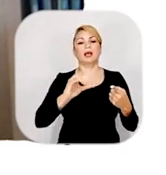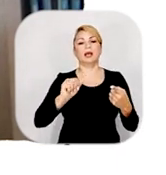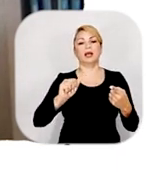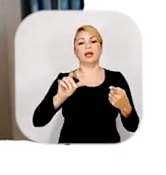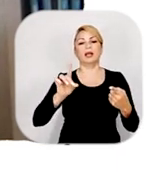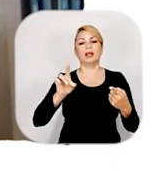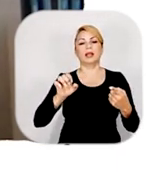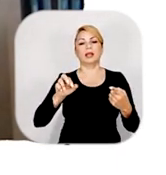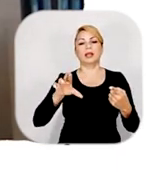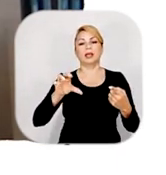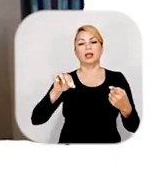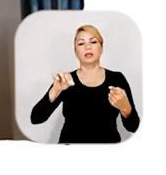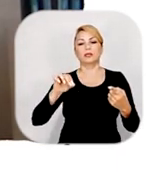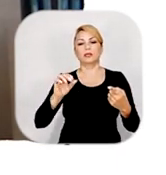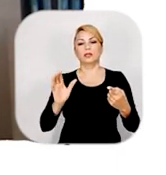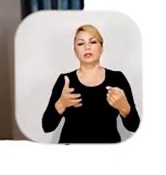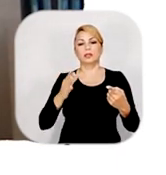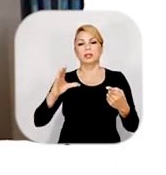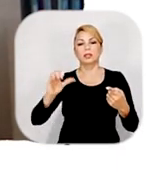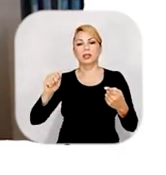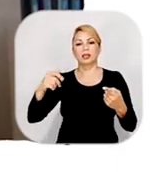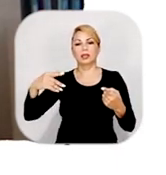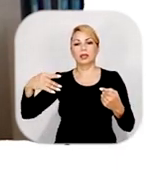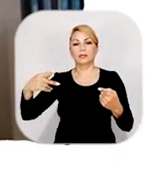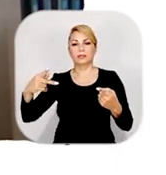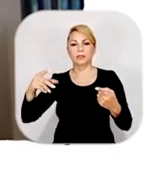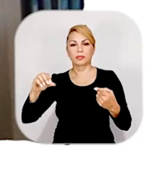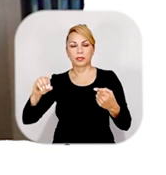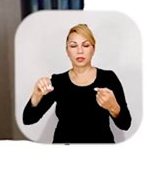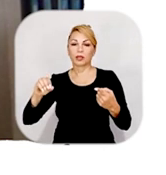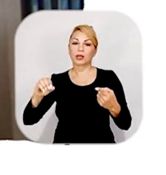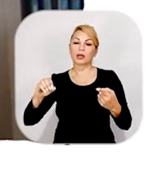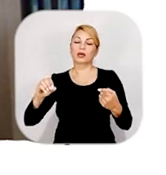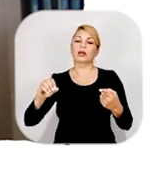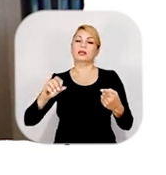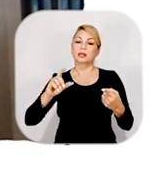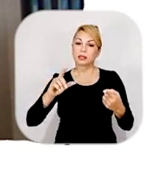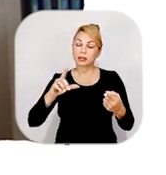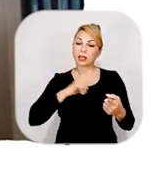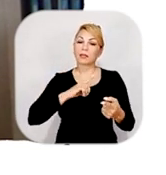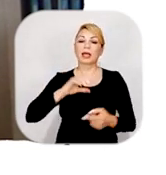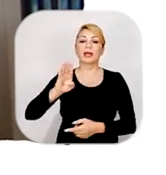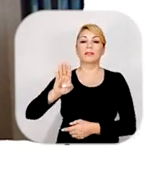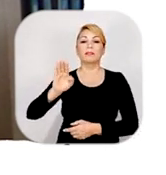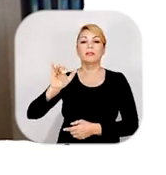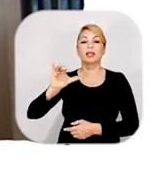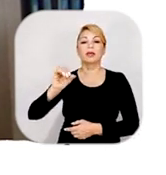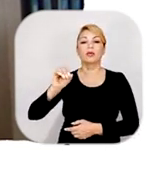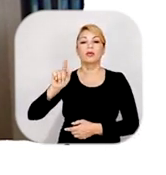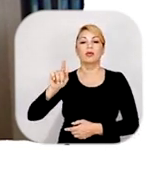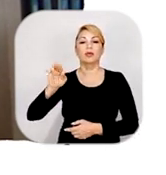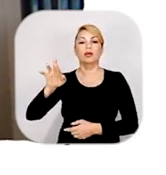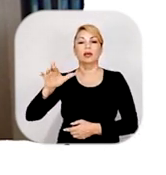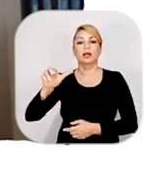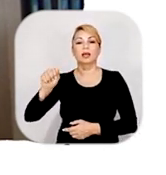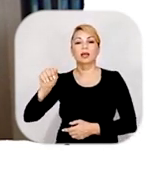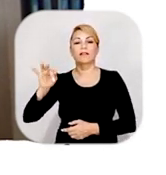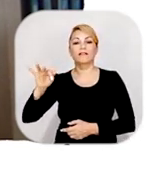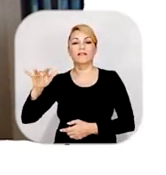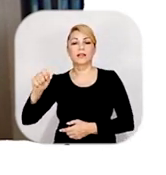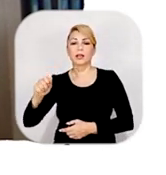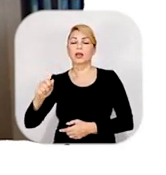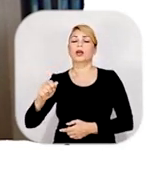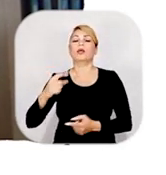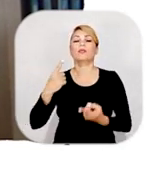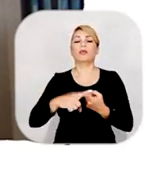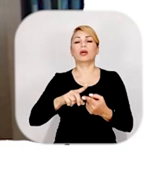escrevi uma biografia dele, porque como ele morreu aos 42 anos, ele assim é desconhecido aqui no Brasil e na Europa também, né? Porque depois, quando